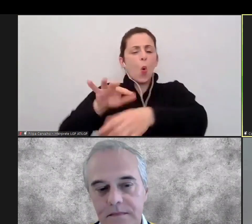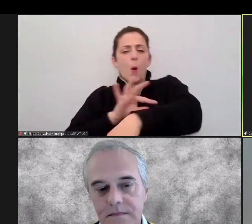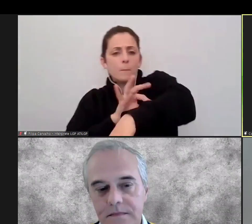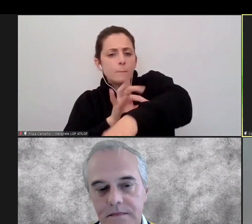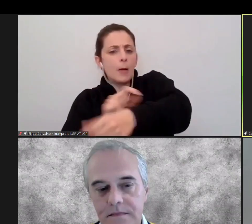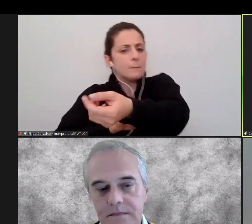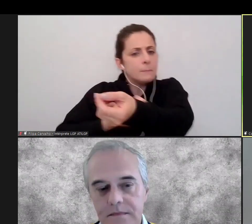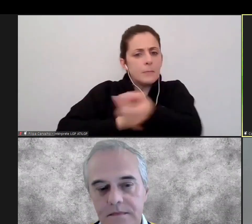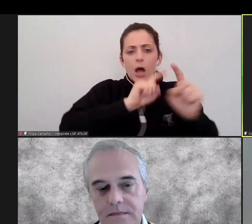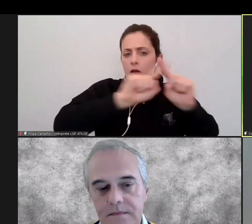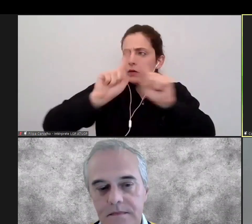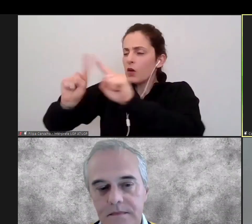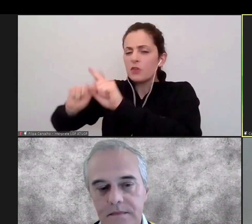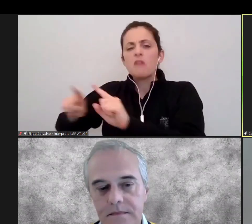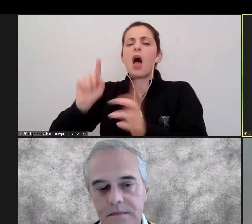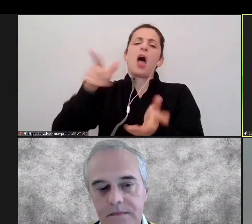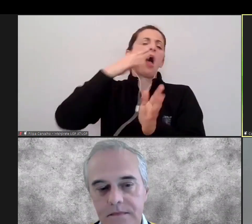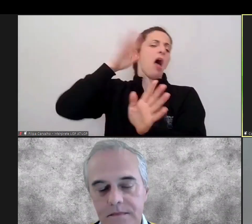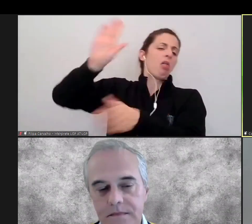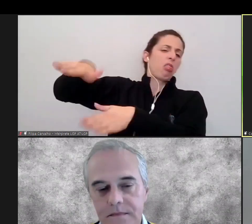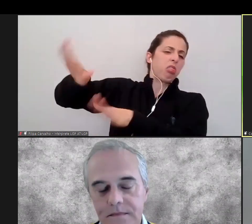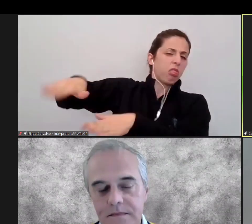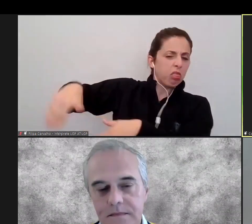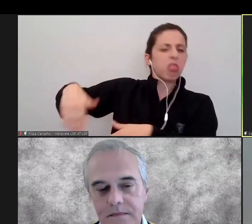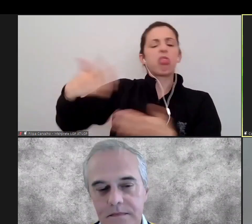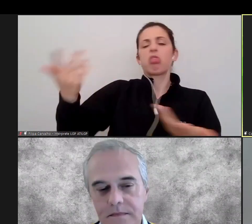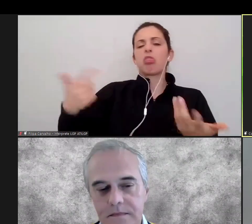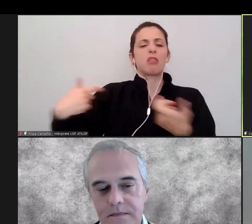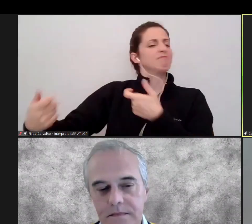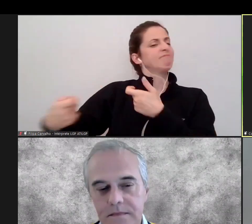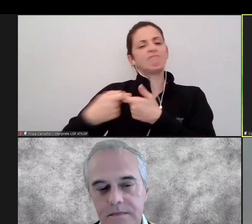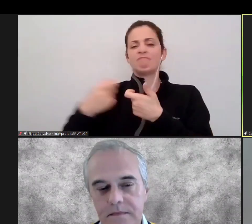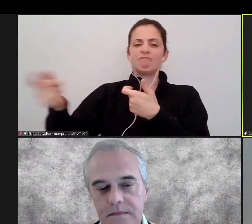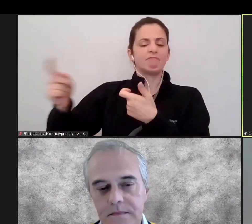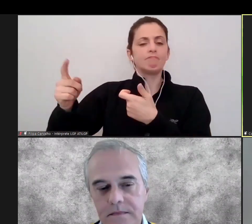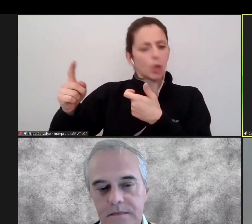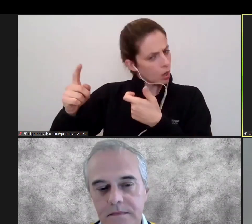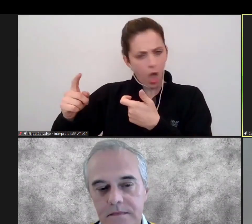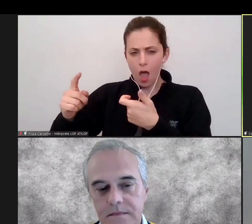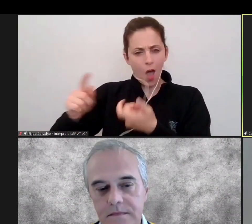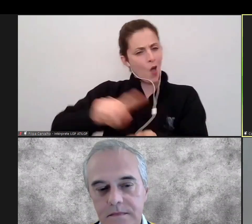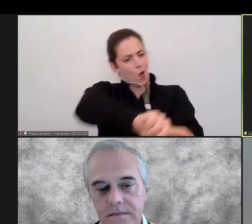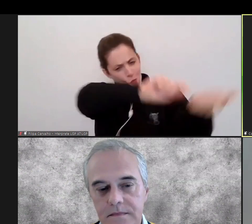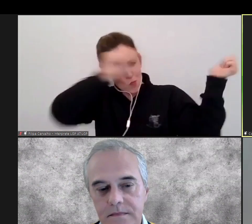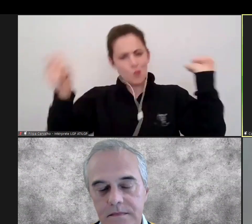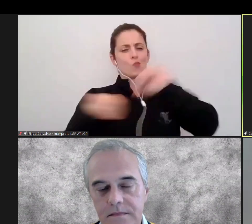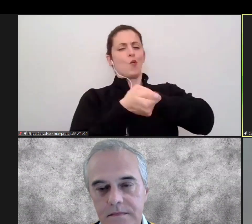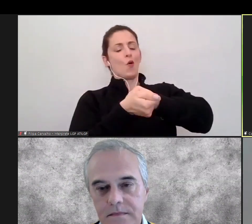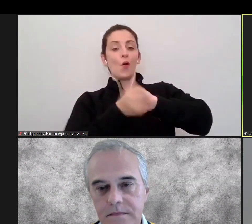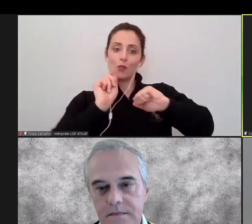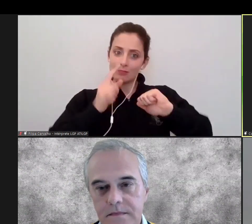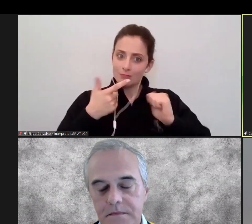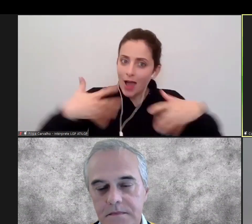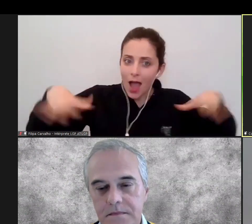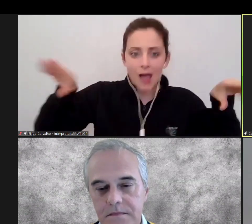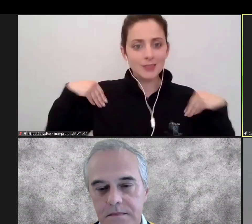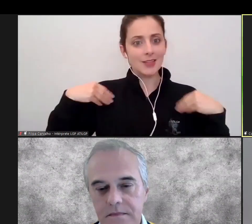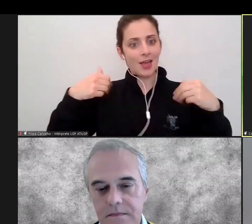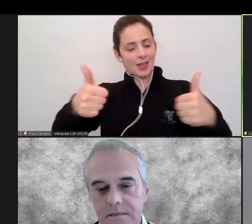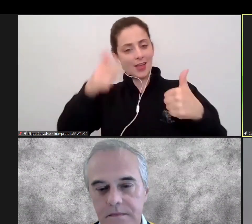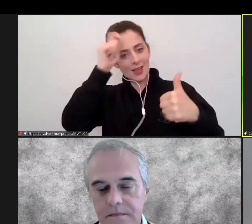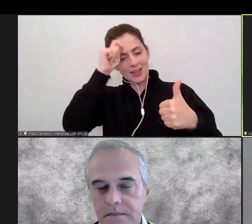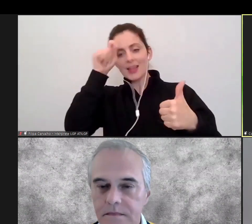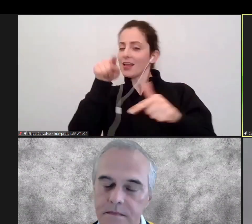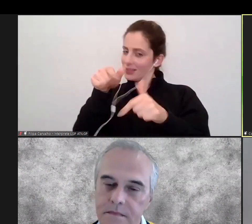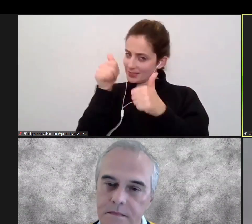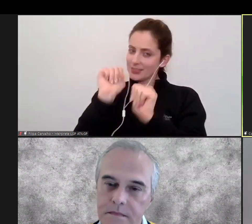qualquer, não é capaz, não é competente, não nos iremos dar bem. Portanto, acho que ficou aqui, ficou muito clara a sua resposta. Avançamos